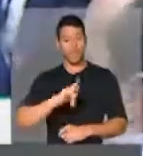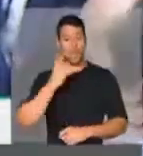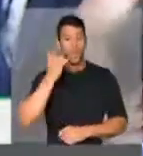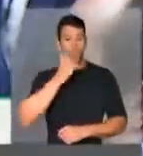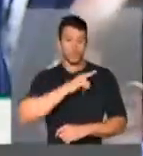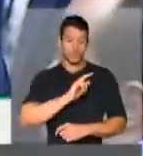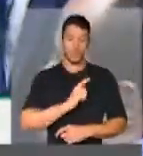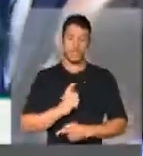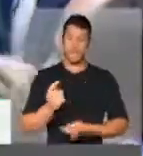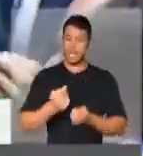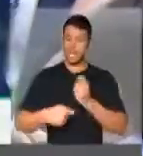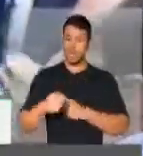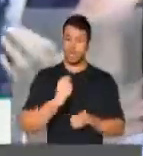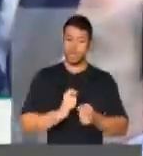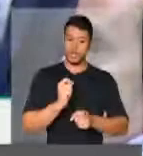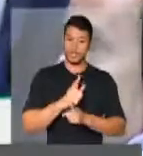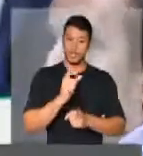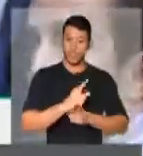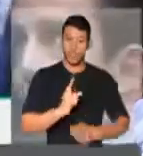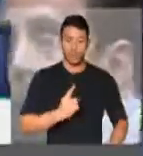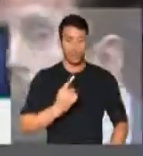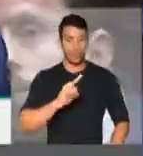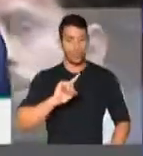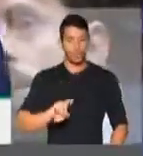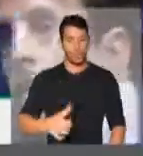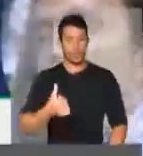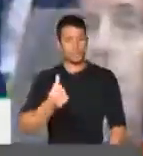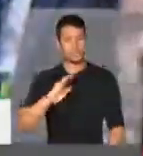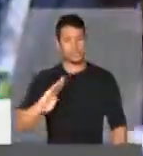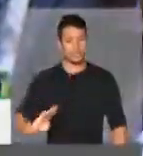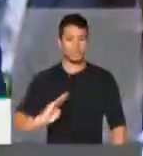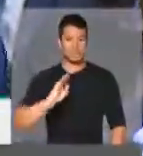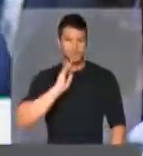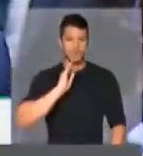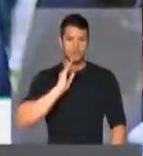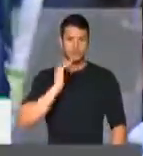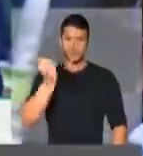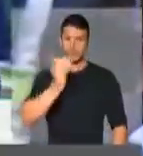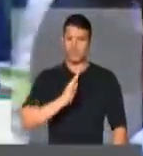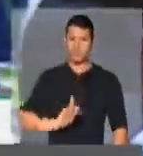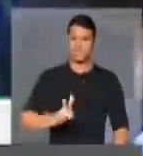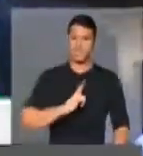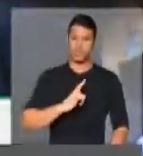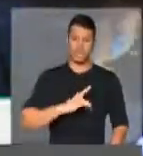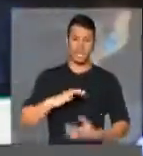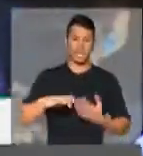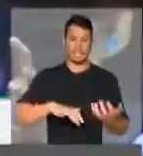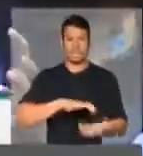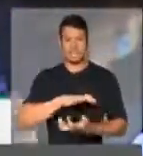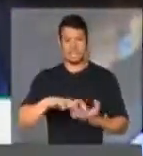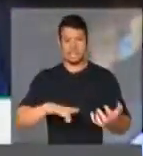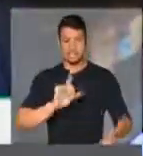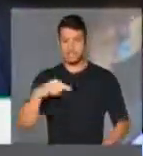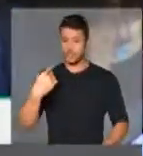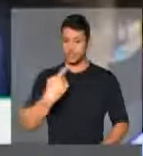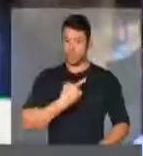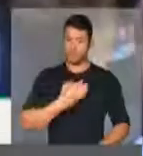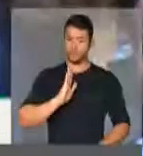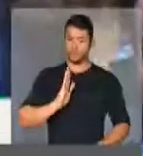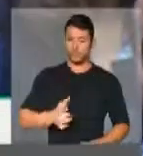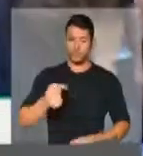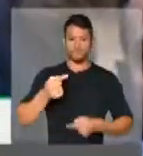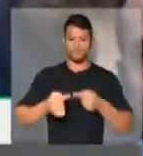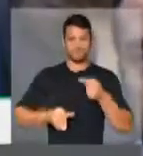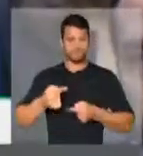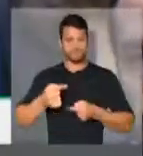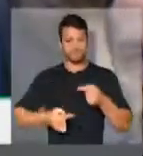com aprovação da medida provisória de 1,6 bilhões de reais. O Brasil está em crise, nós temos déficit fiscal, a gente está em pleno debate